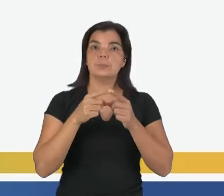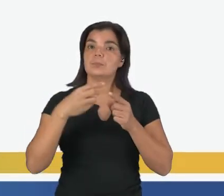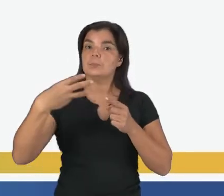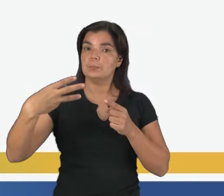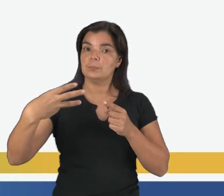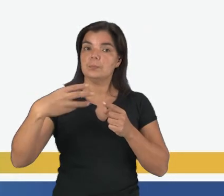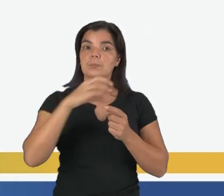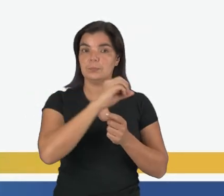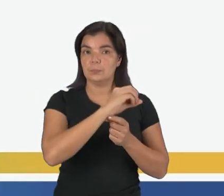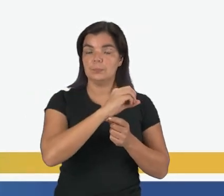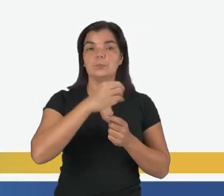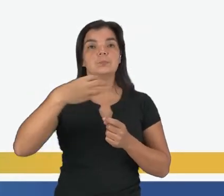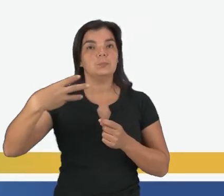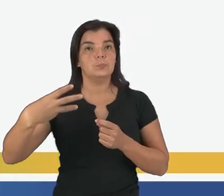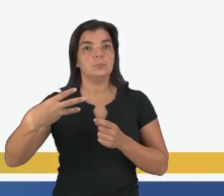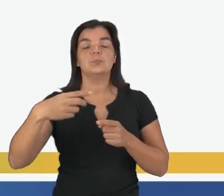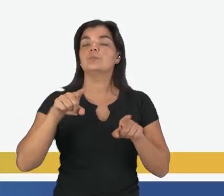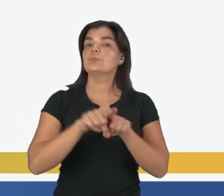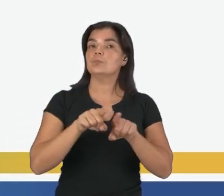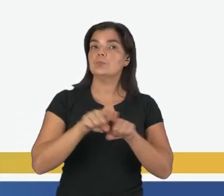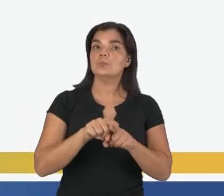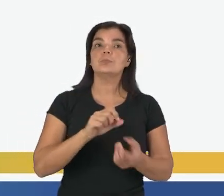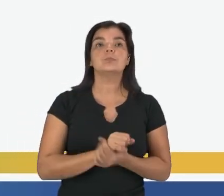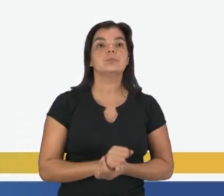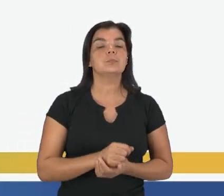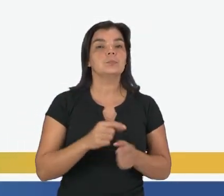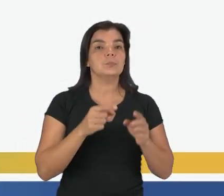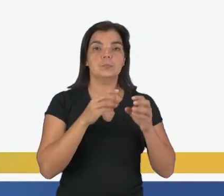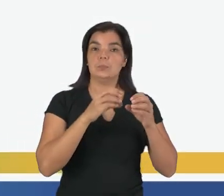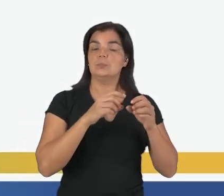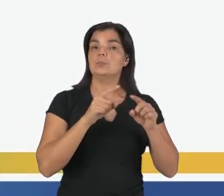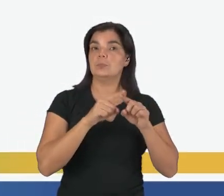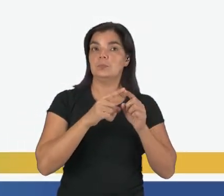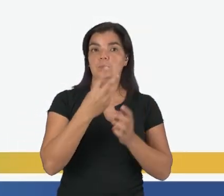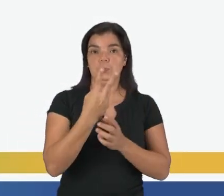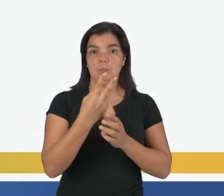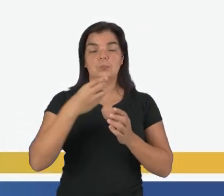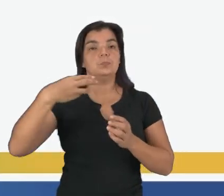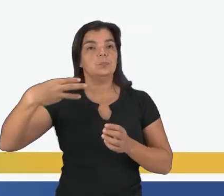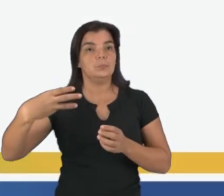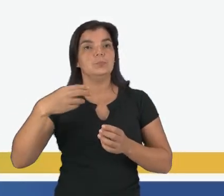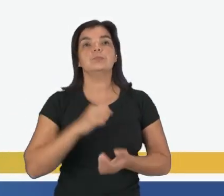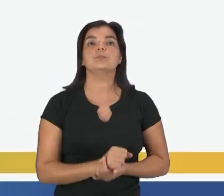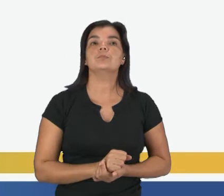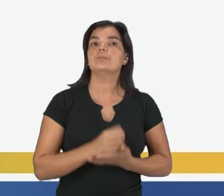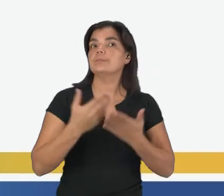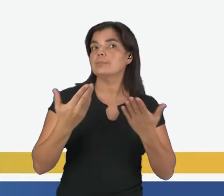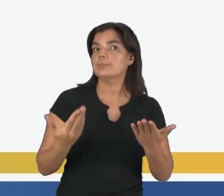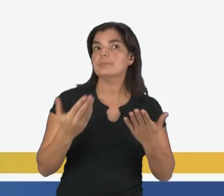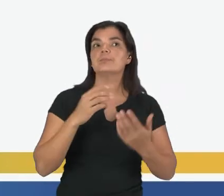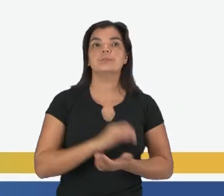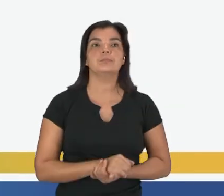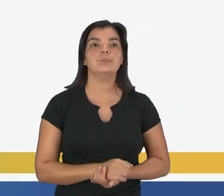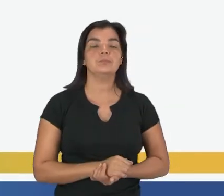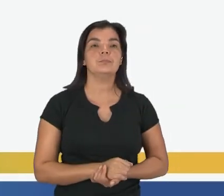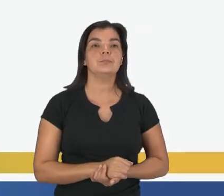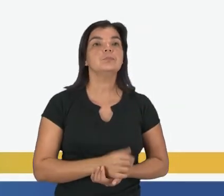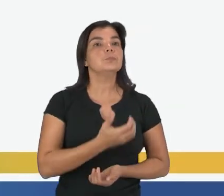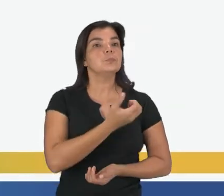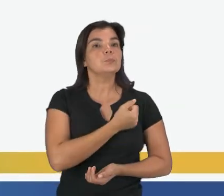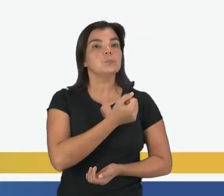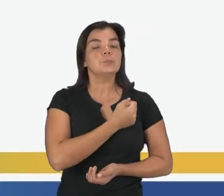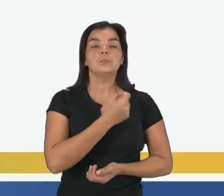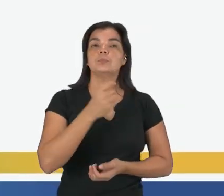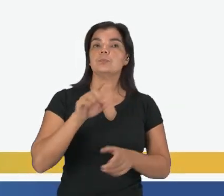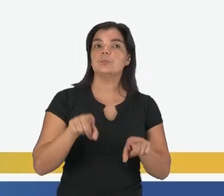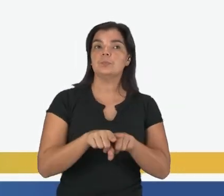fosse entre o 0 e o 1. E a gente sabe que o intervalo aí é entre o 2 e o 3. Logo, o primeiro número que